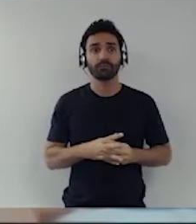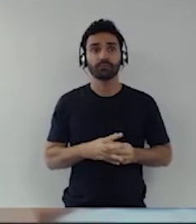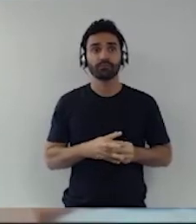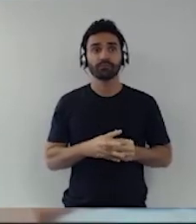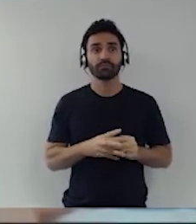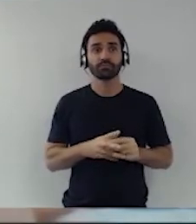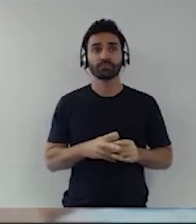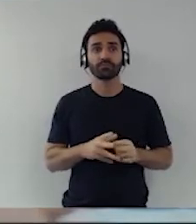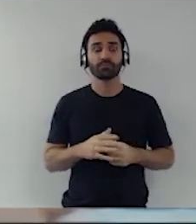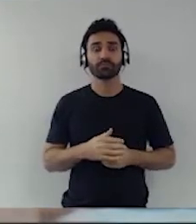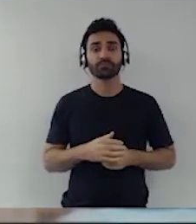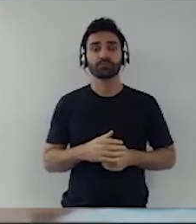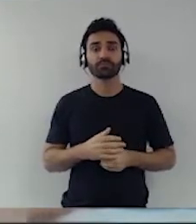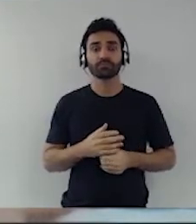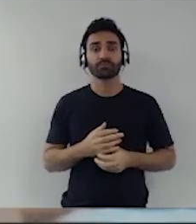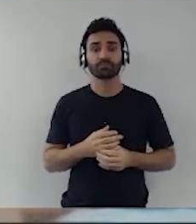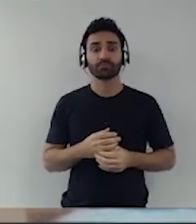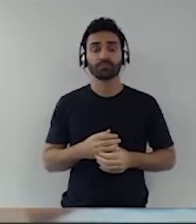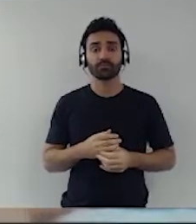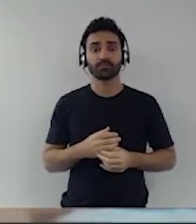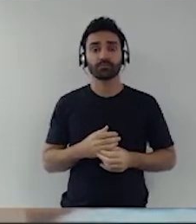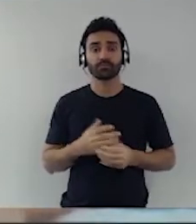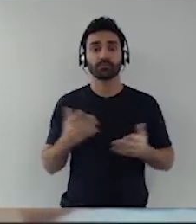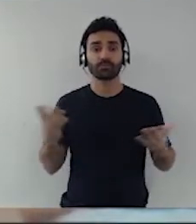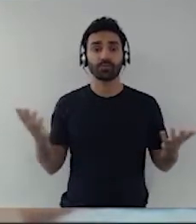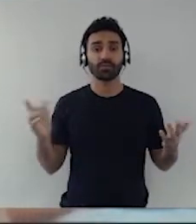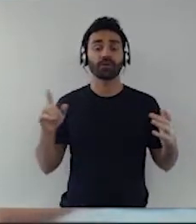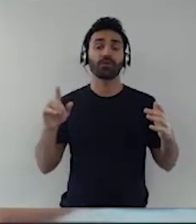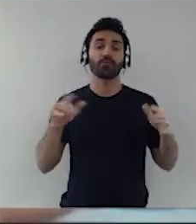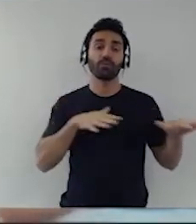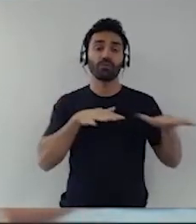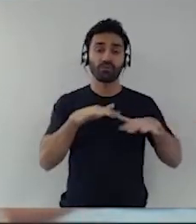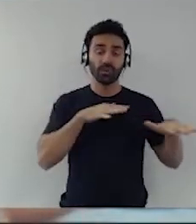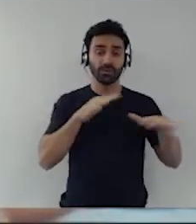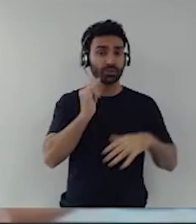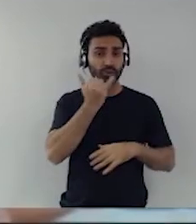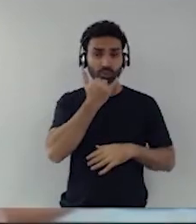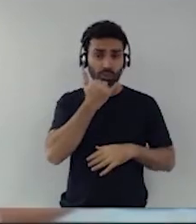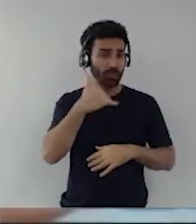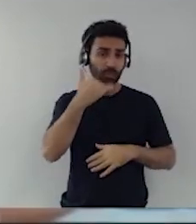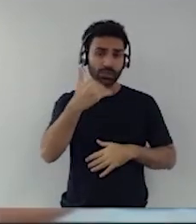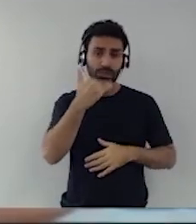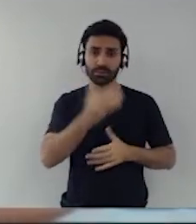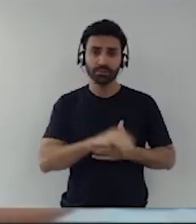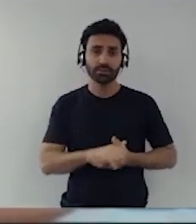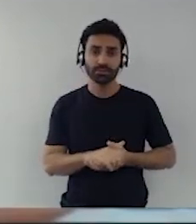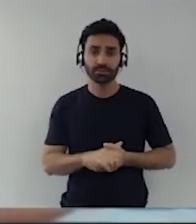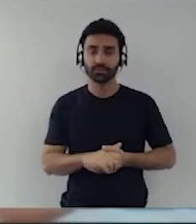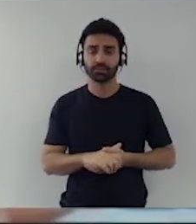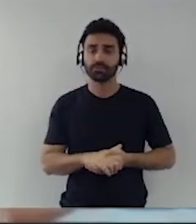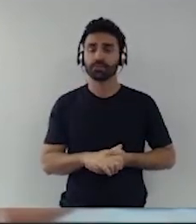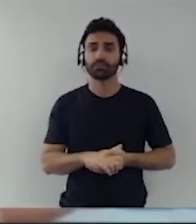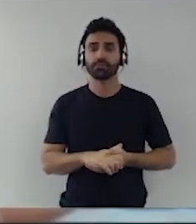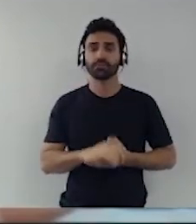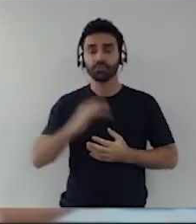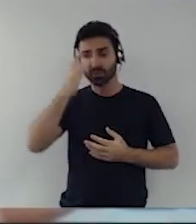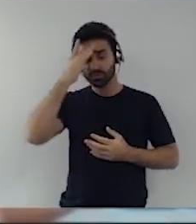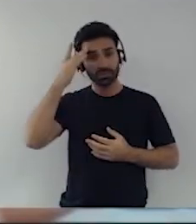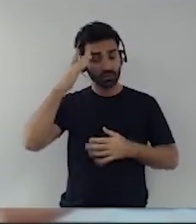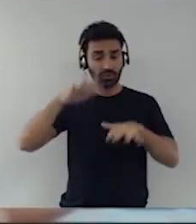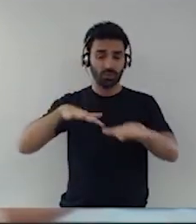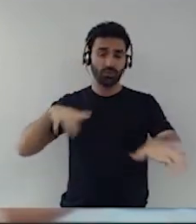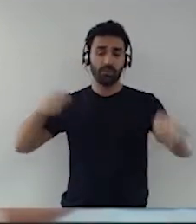junto com isso, vem um movimento, desculpas não bastam. Você quer, os manifestantes